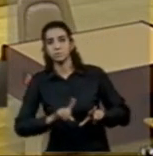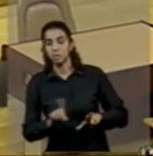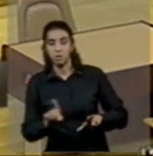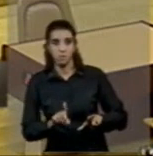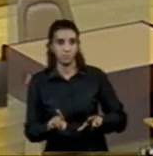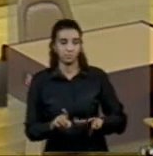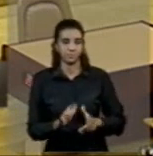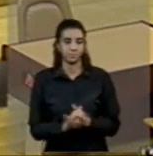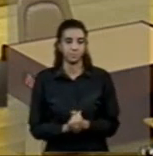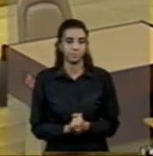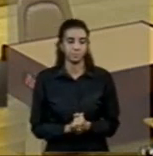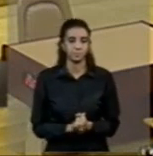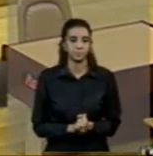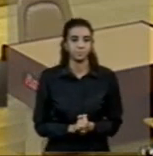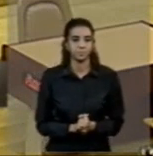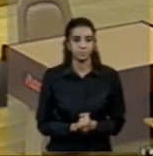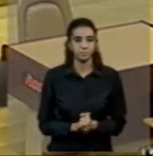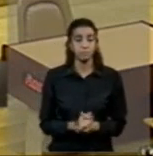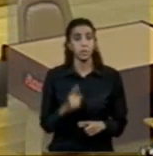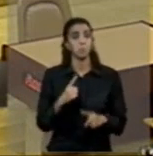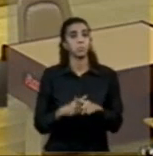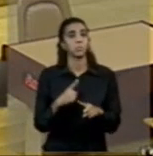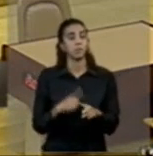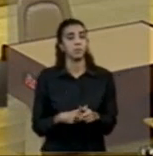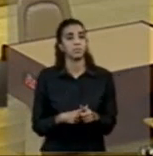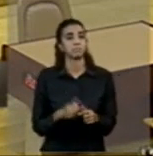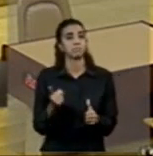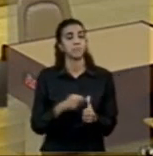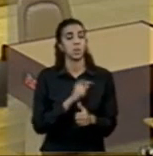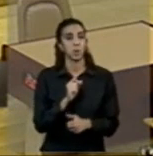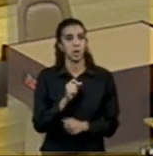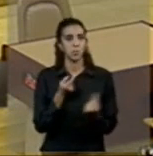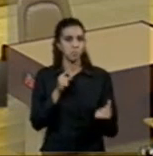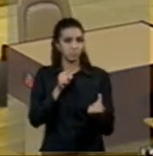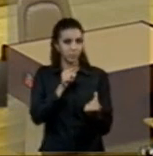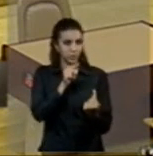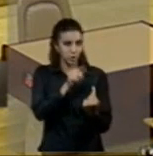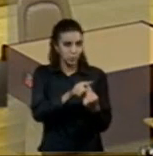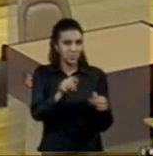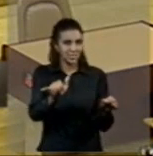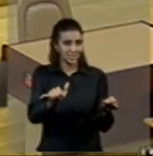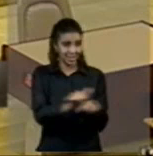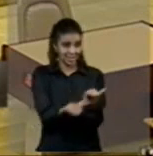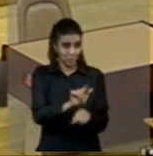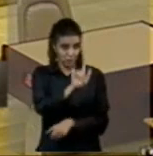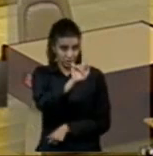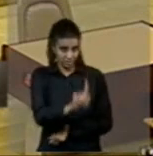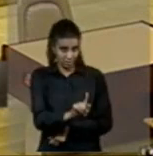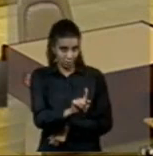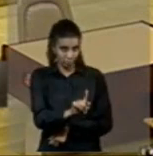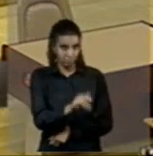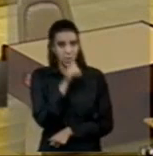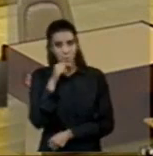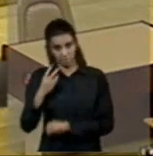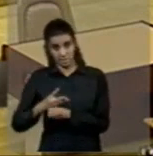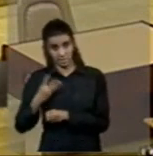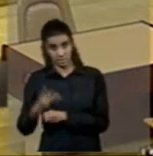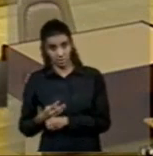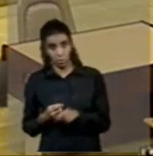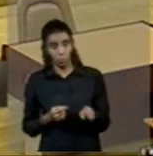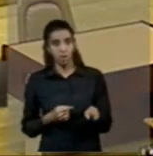emprego, notadamente se se parte da premissa de que o objetivo de estratégias de gestão, como a terceirização,